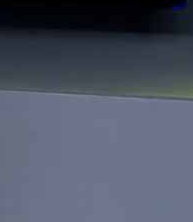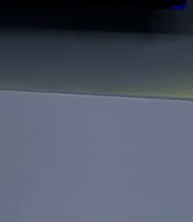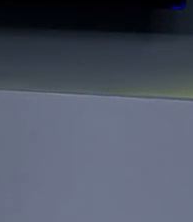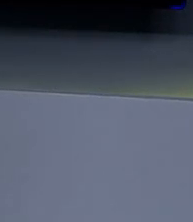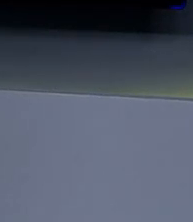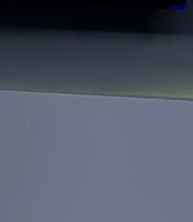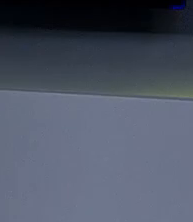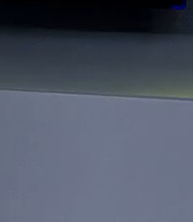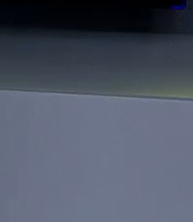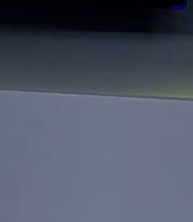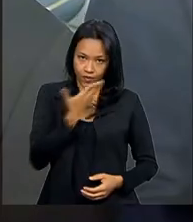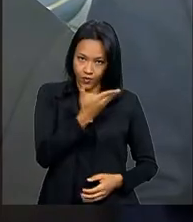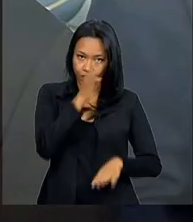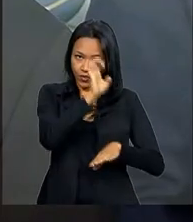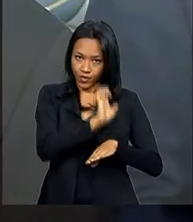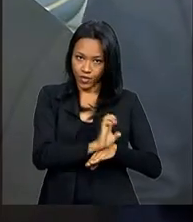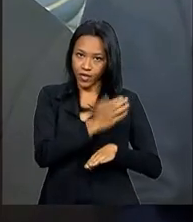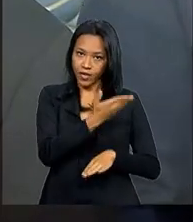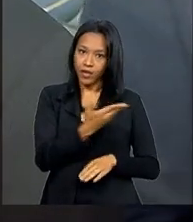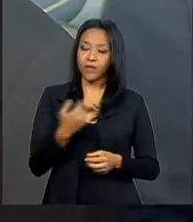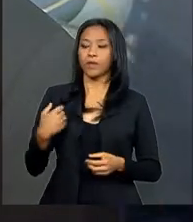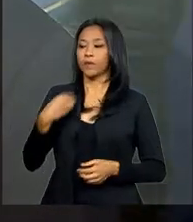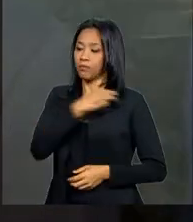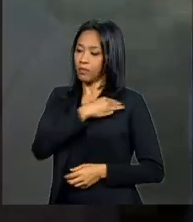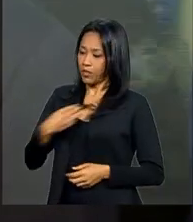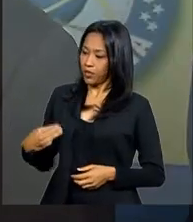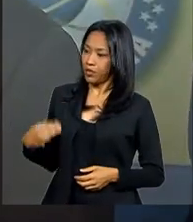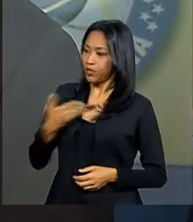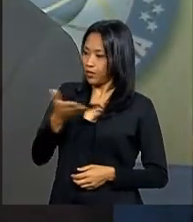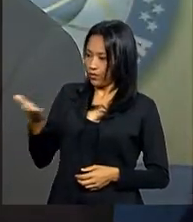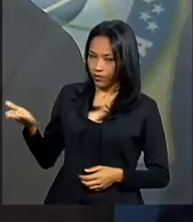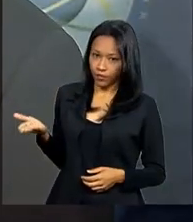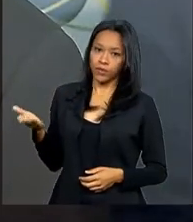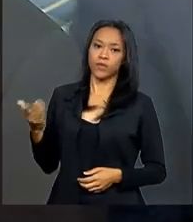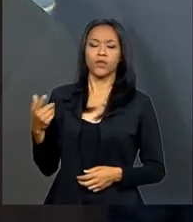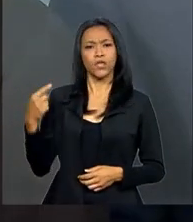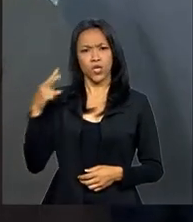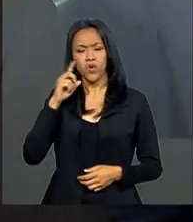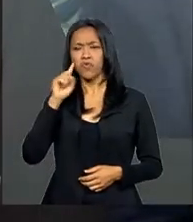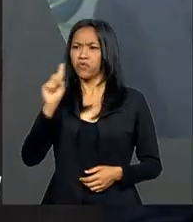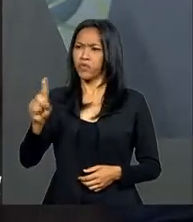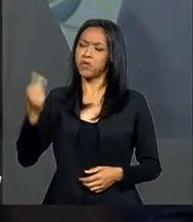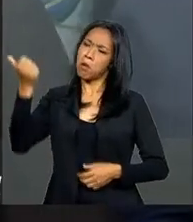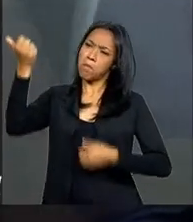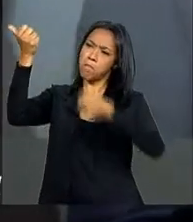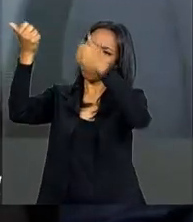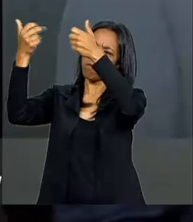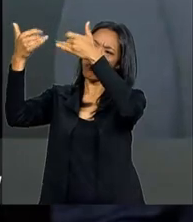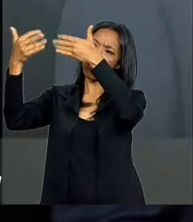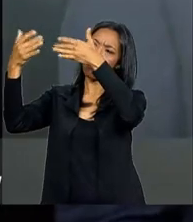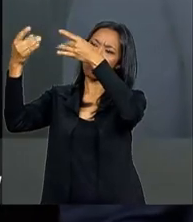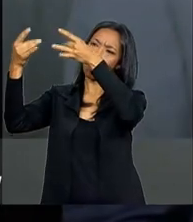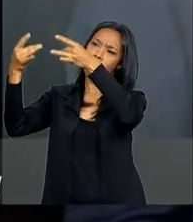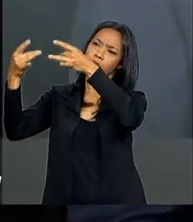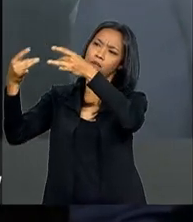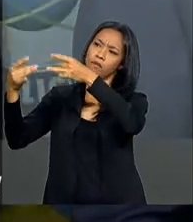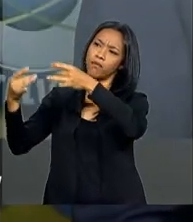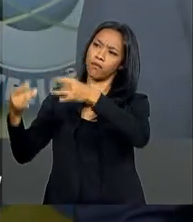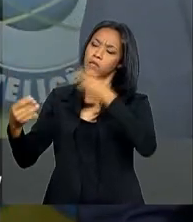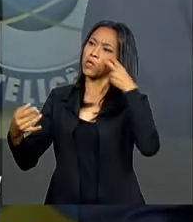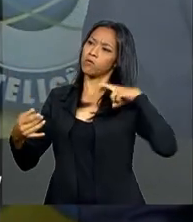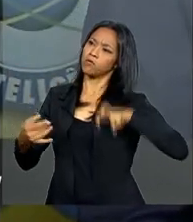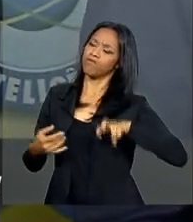Vamos acompanhar. Uma longa exposição dos resultados da intervenção. Interessante que